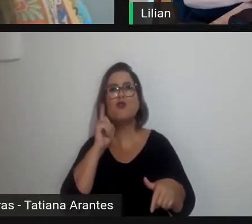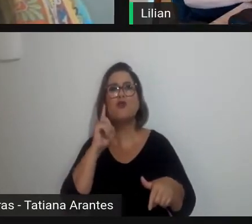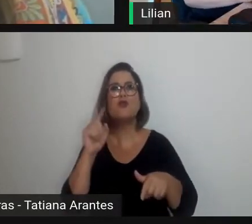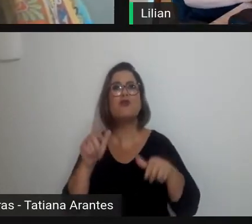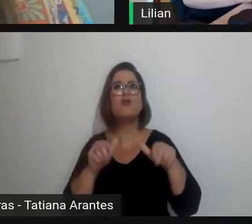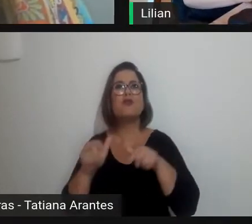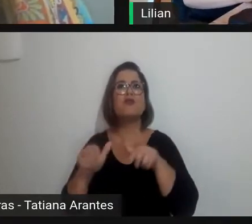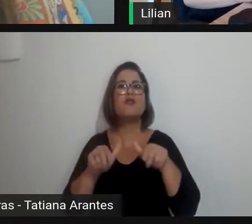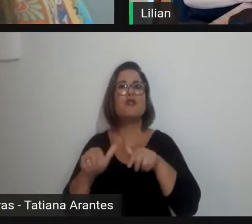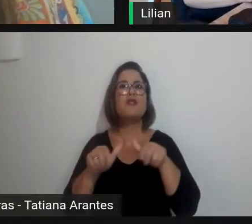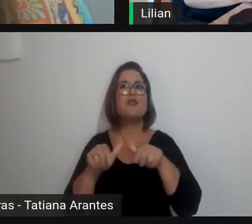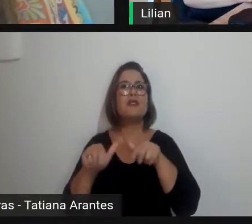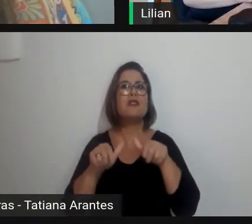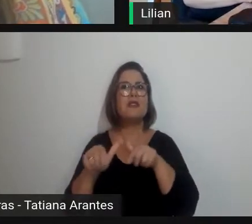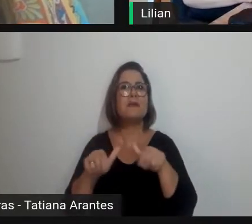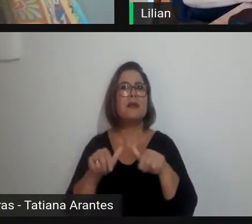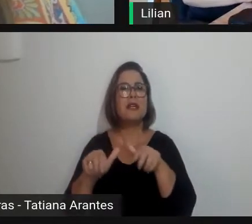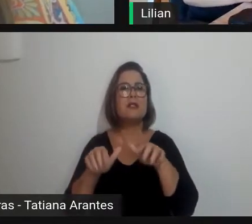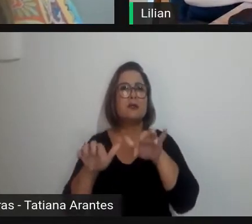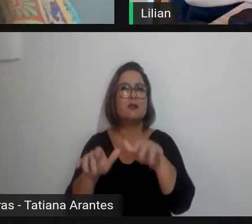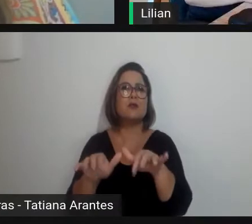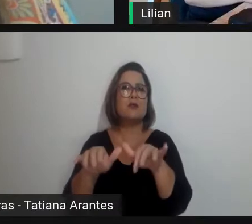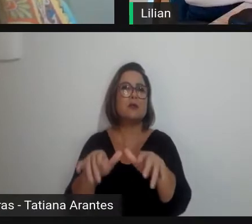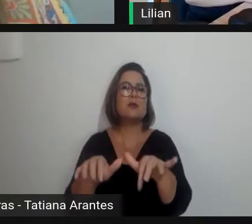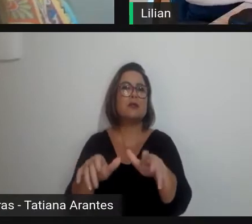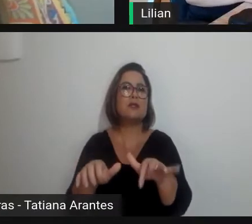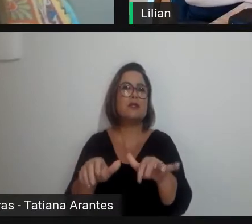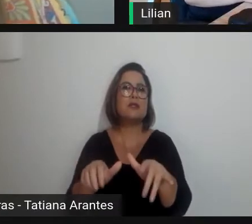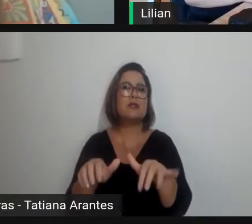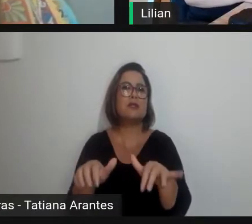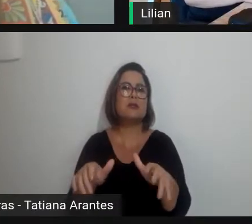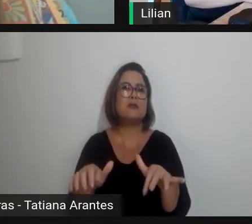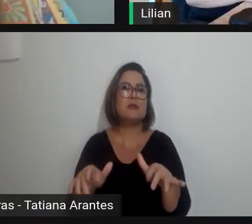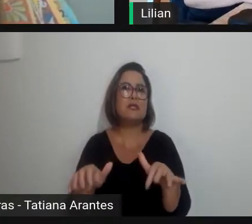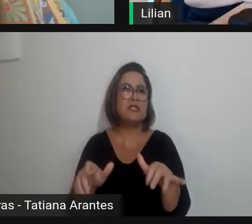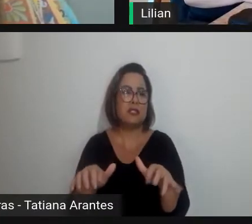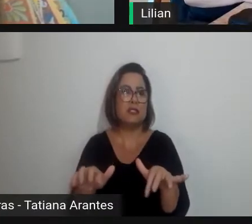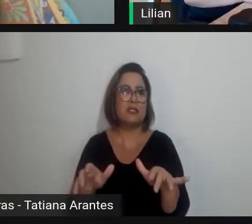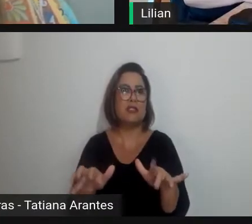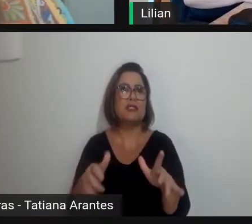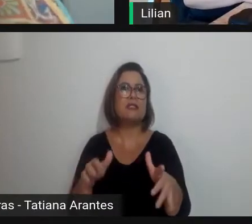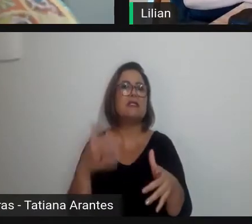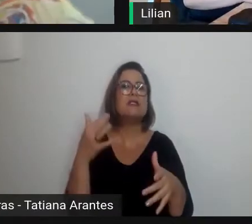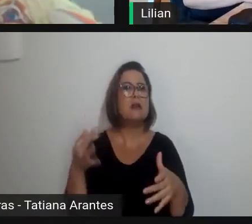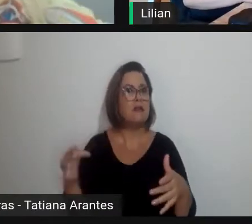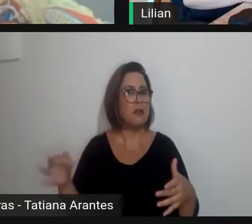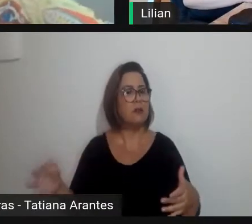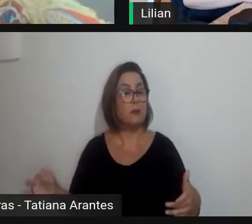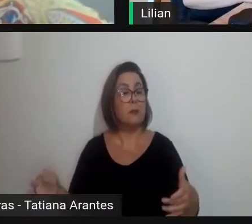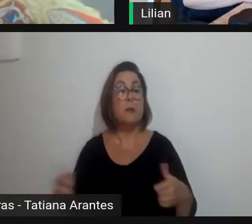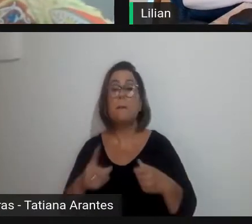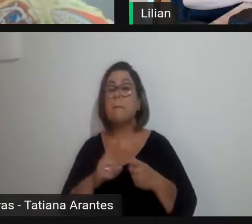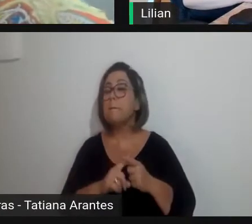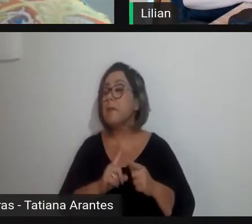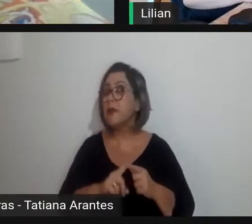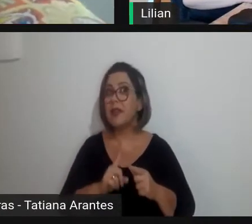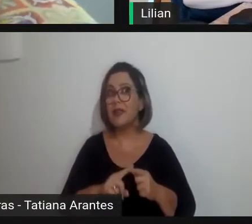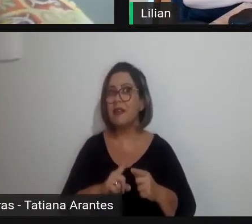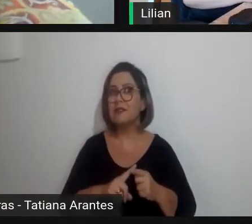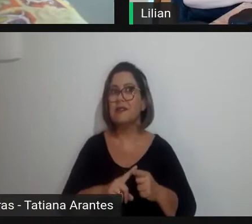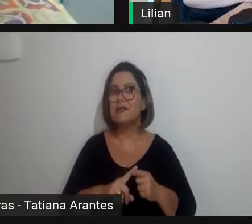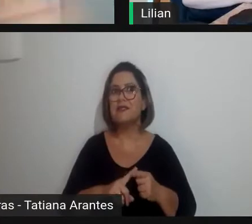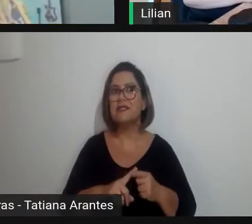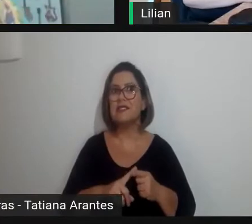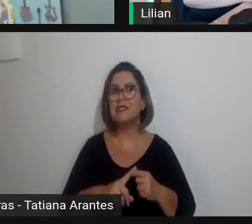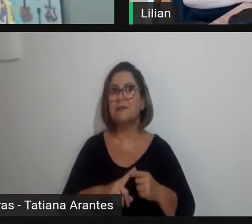teclado precisa ser independente. Inclusive, isso está na norma, tá? Por quê? Porque eu não posso